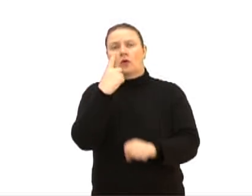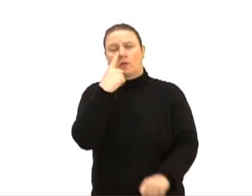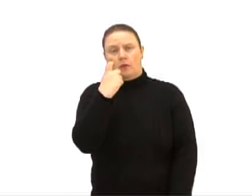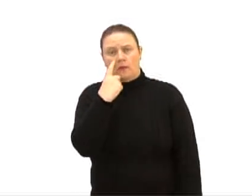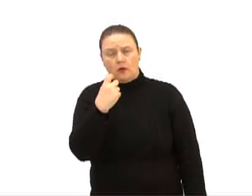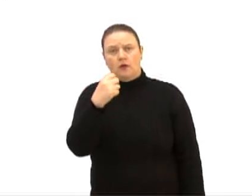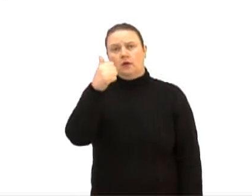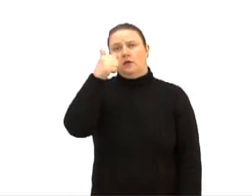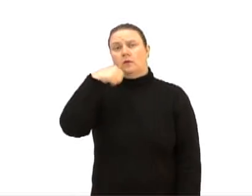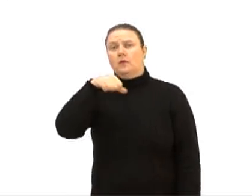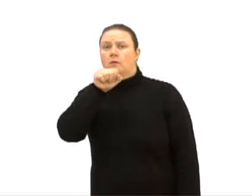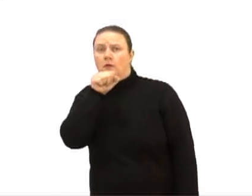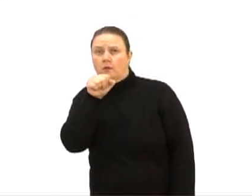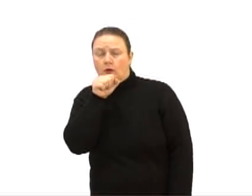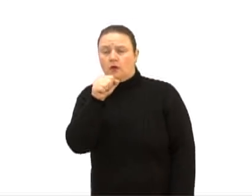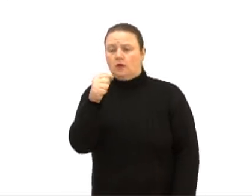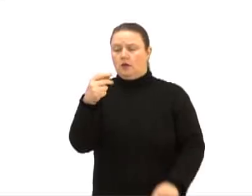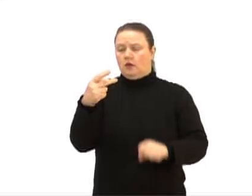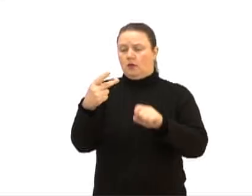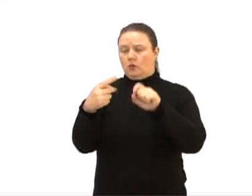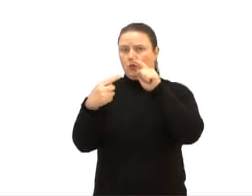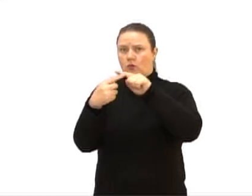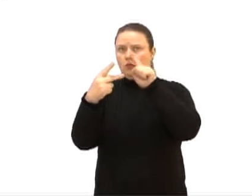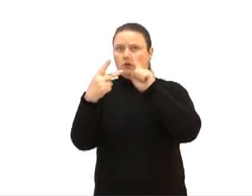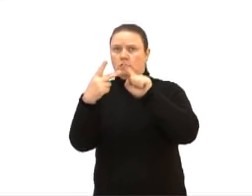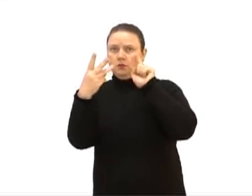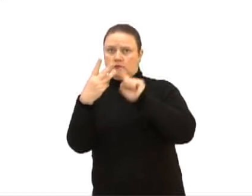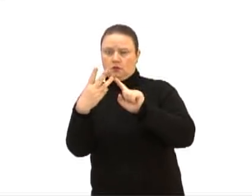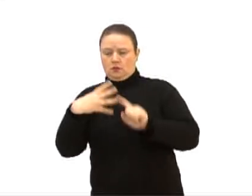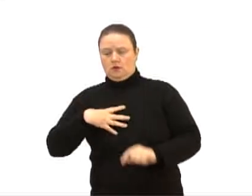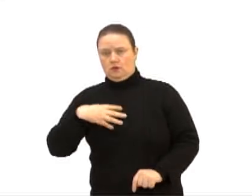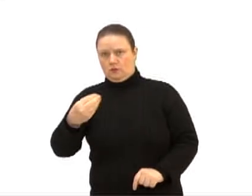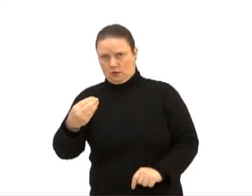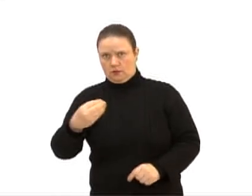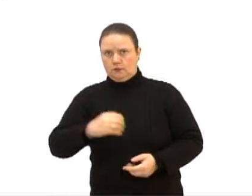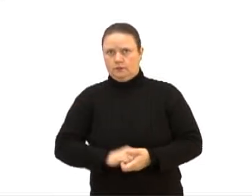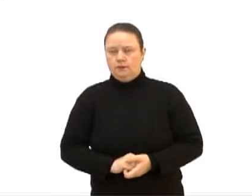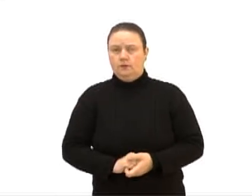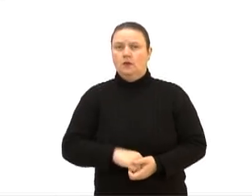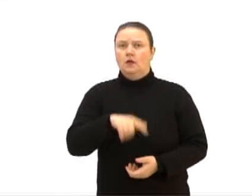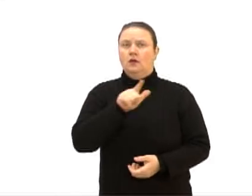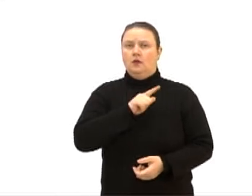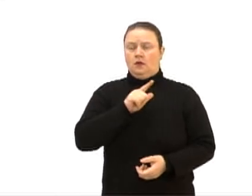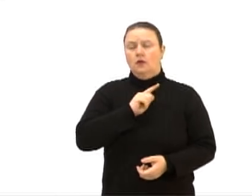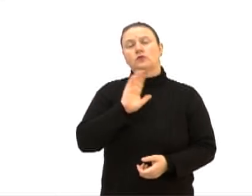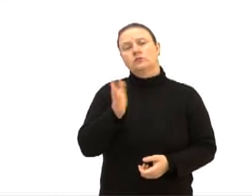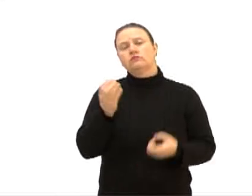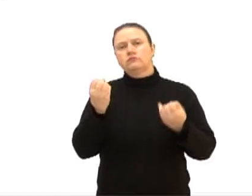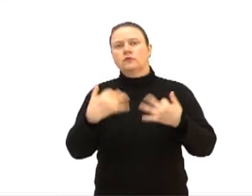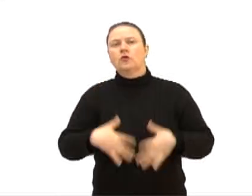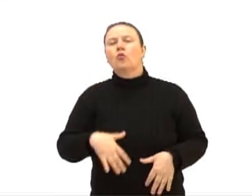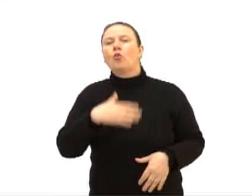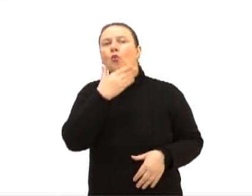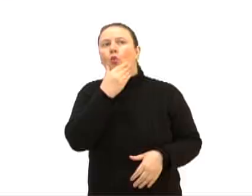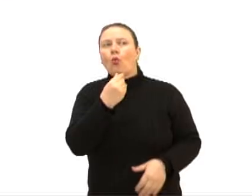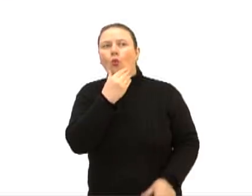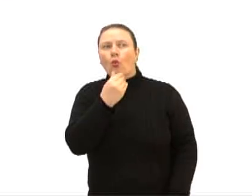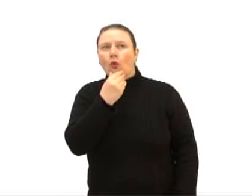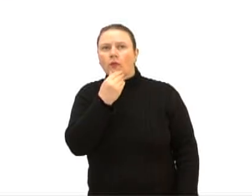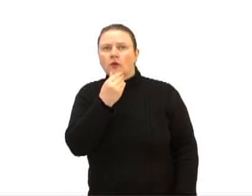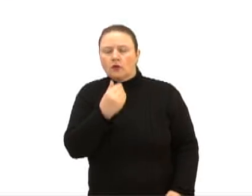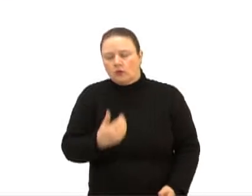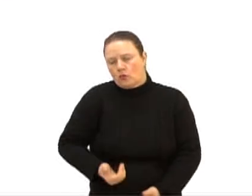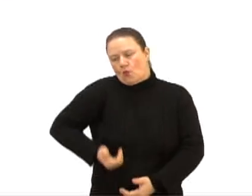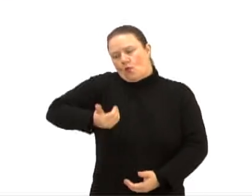pai, uma mãe e 3 filhos, tá? Quem são esses 3 filhos? Como eu já disse, o menino, a criança do